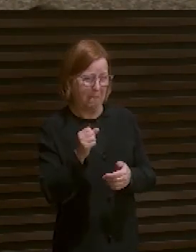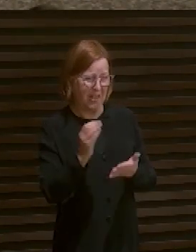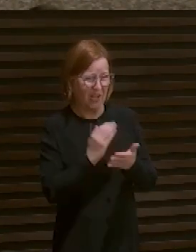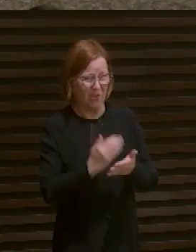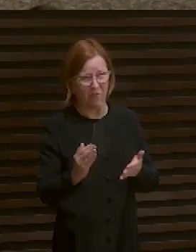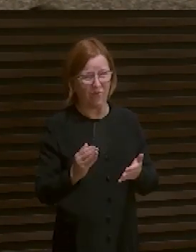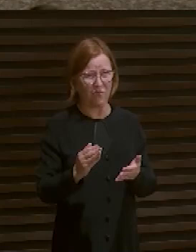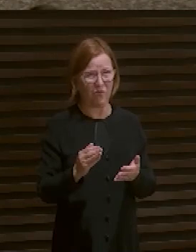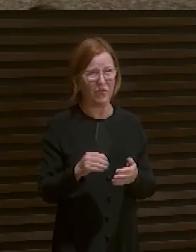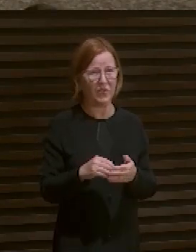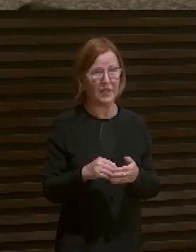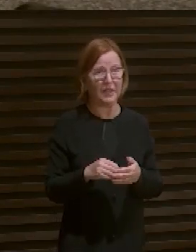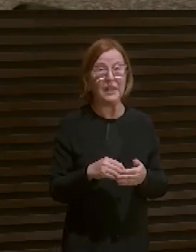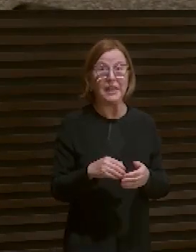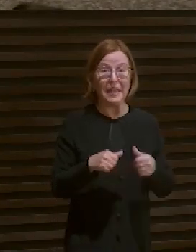novo nascimento, Senhor.